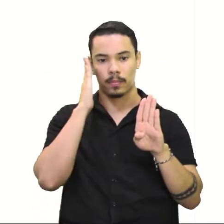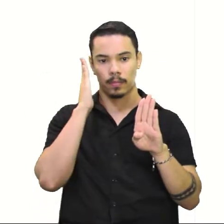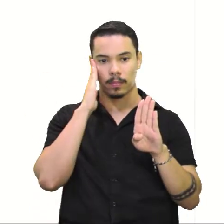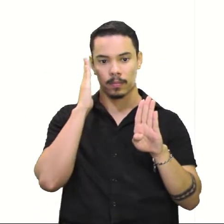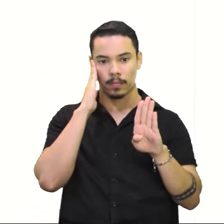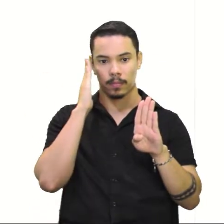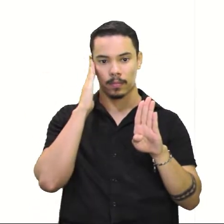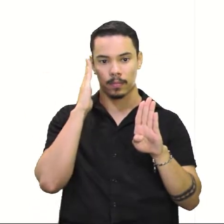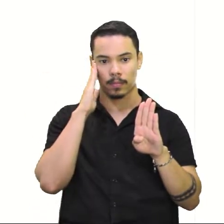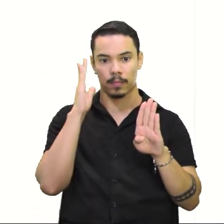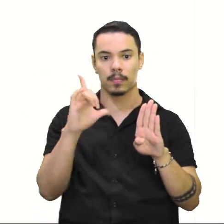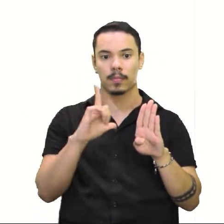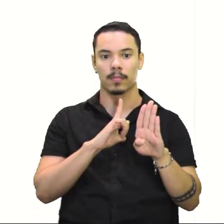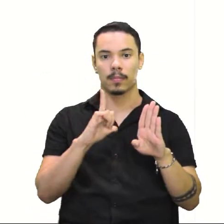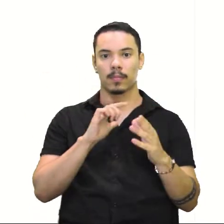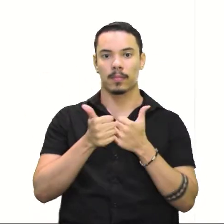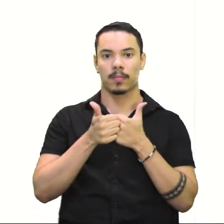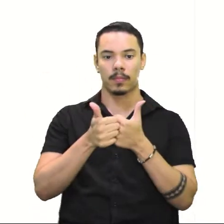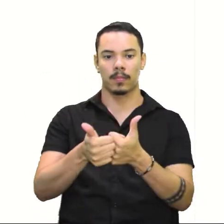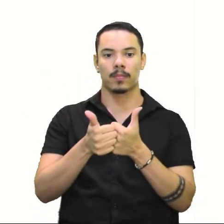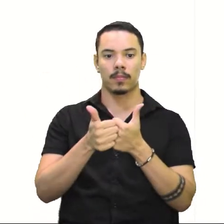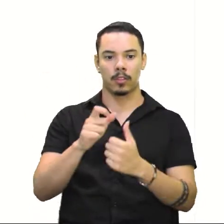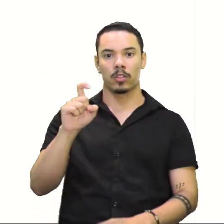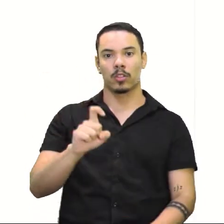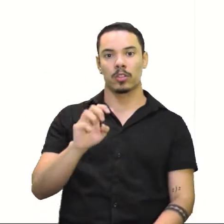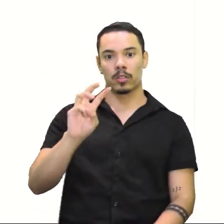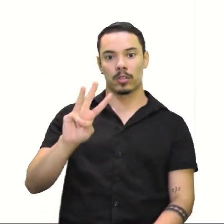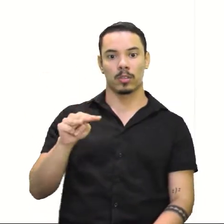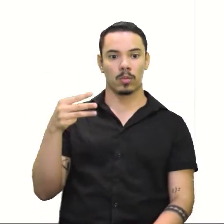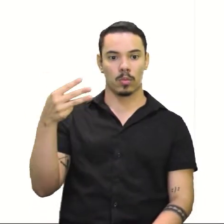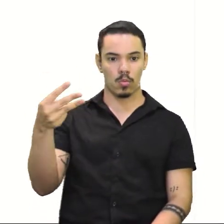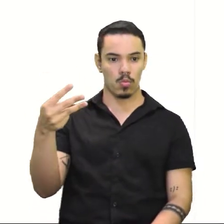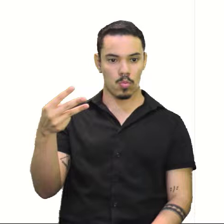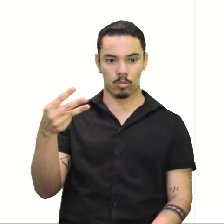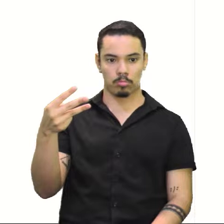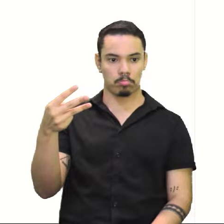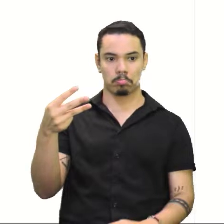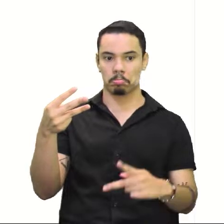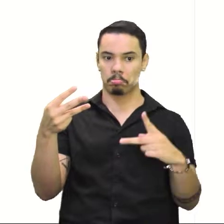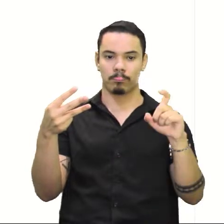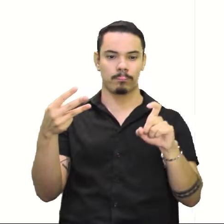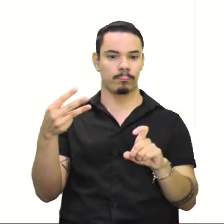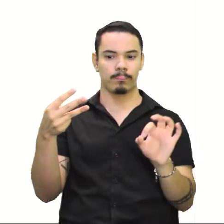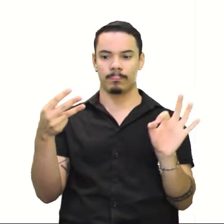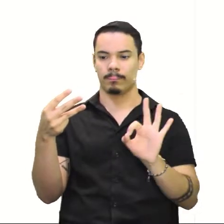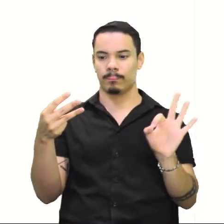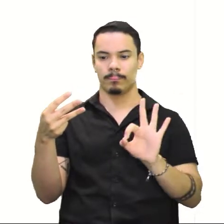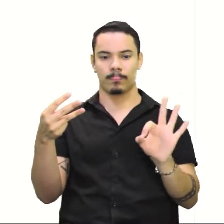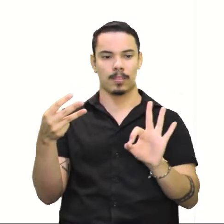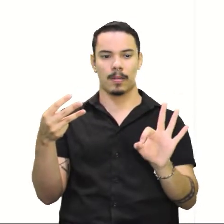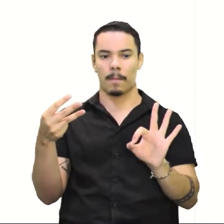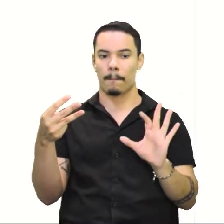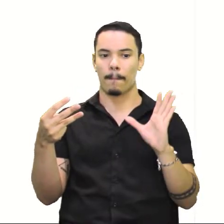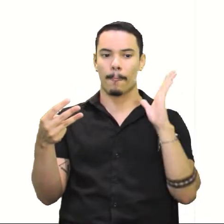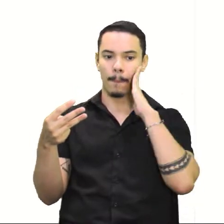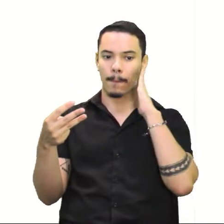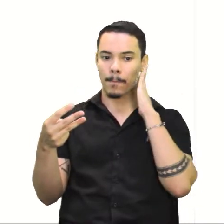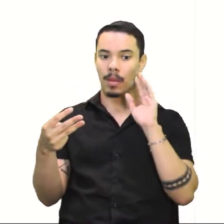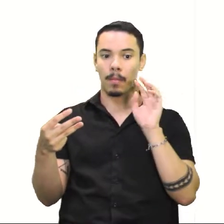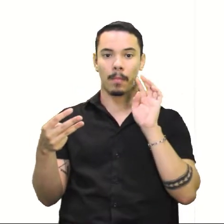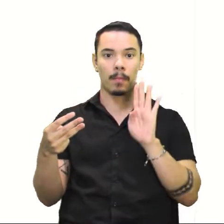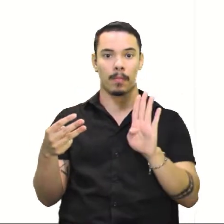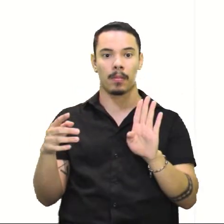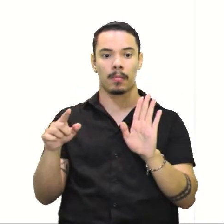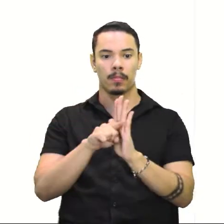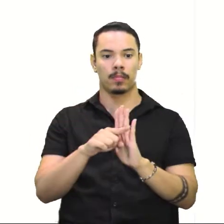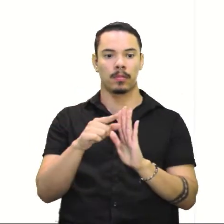3 está acompanhando x ao cubo. Tem x ao cubo no P de x? Não. Então eu já sei que B menos 3 é igual a?